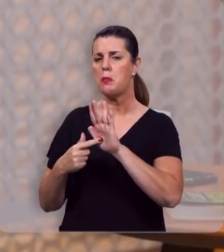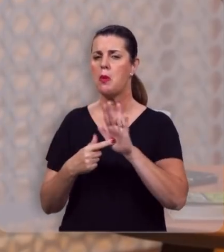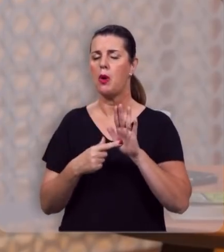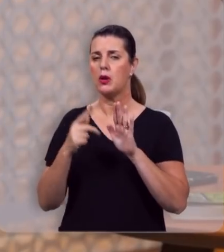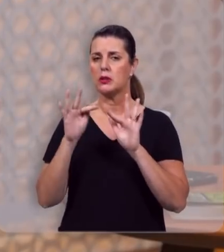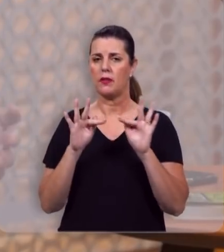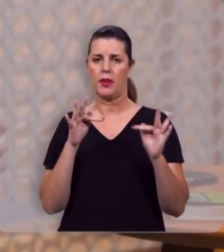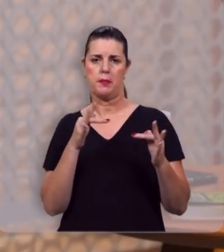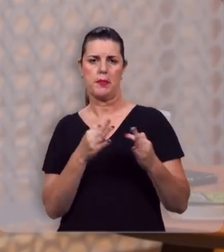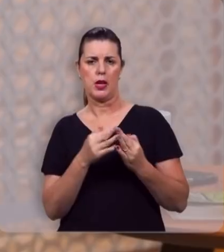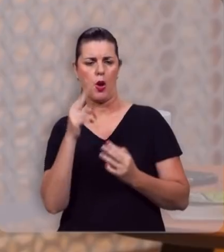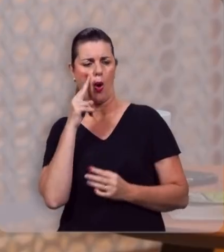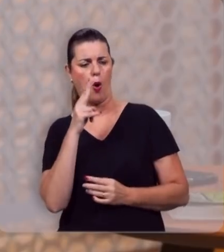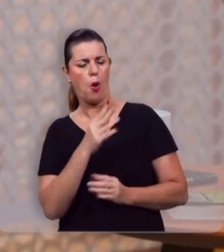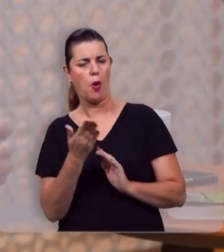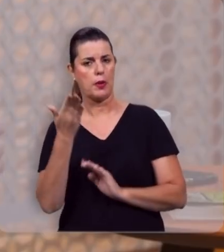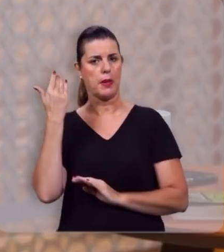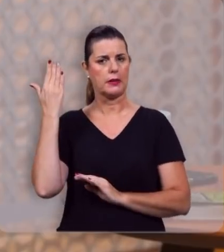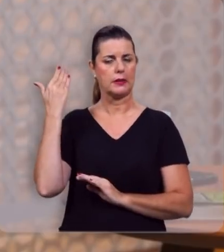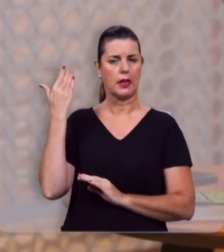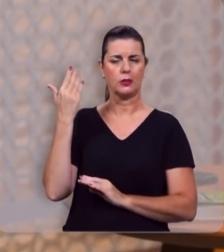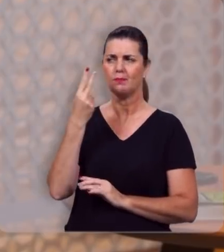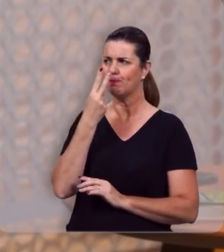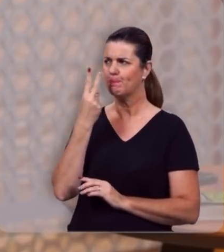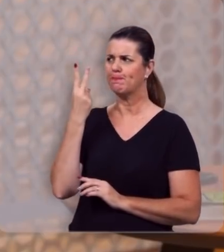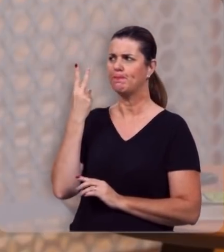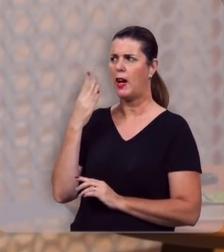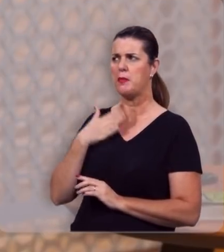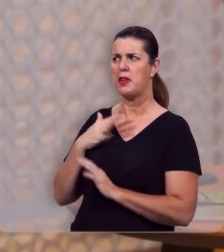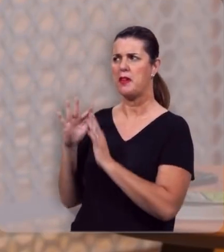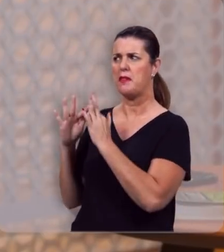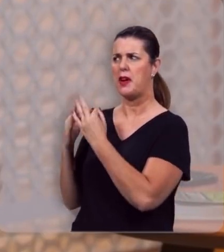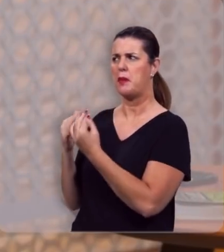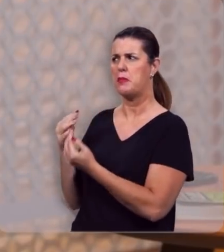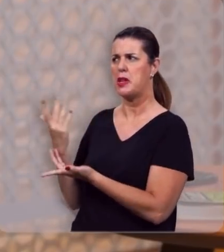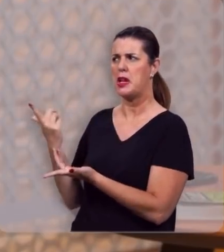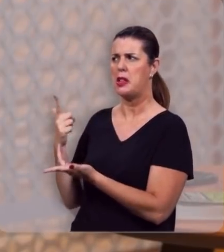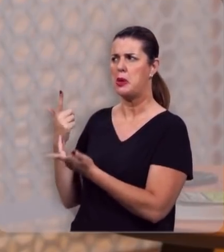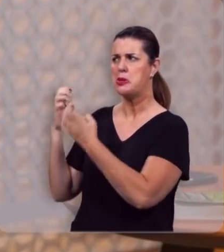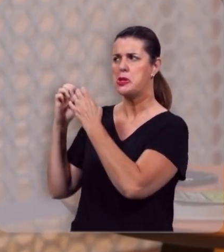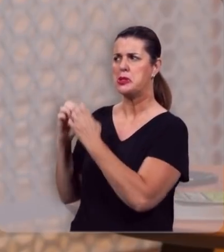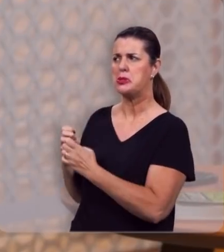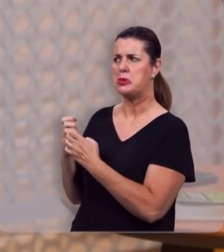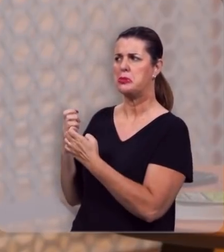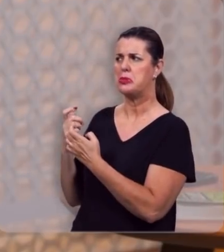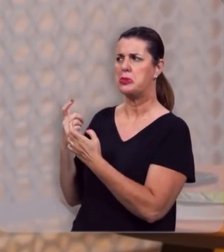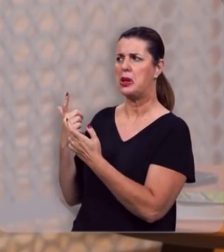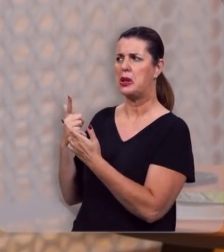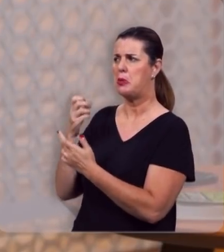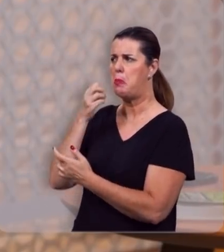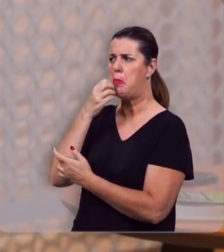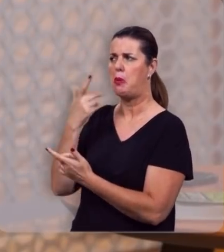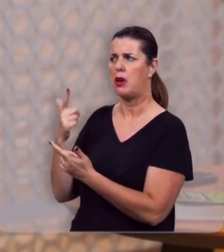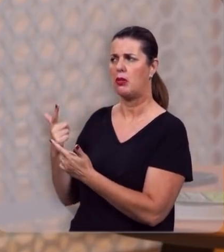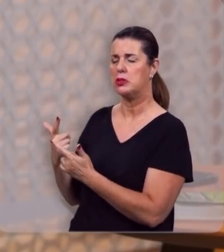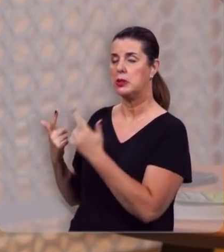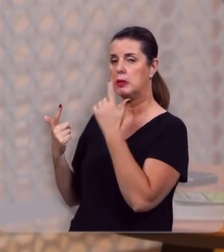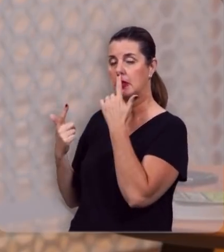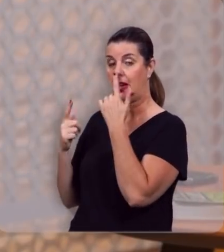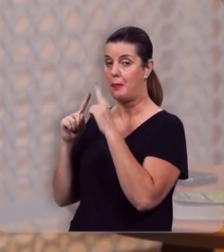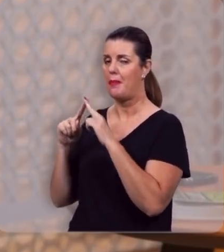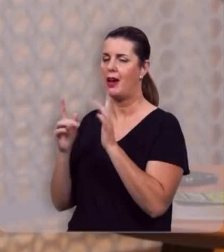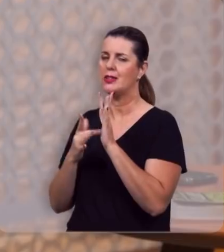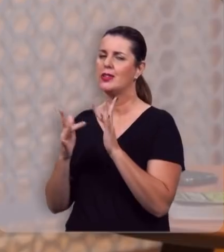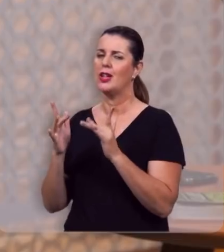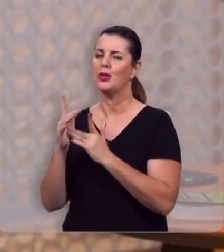sua família. Você olha para o passado e pensa, mas a minha família nunca foi estruturada, a minha família nunca foi boa, mas